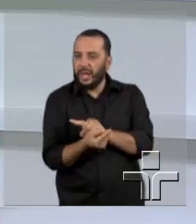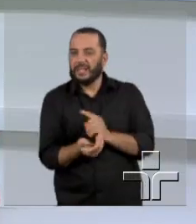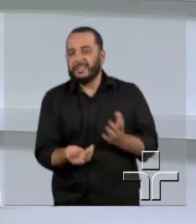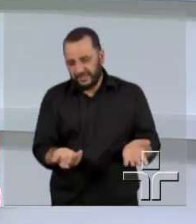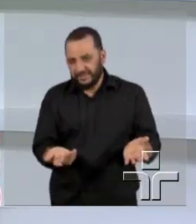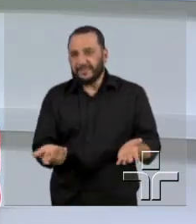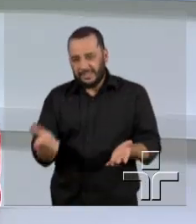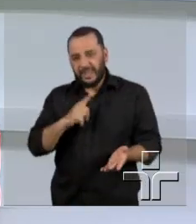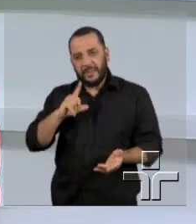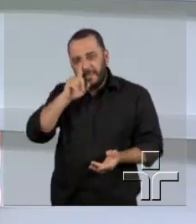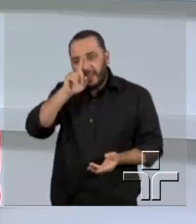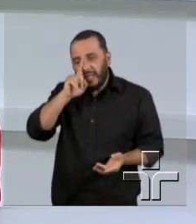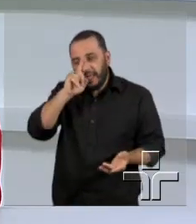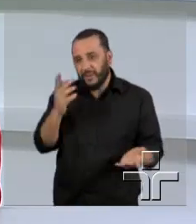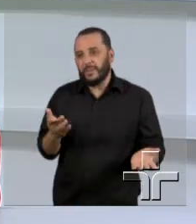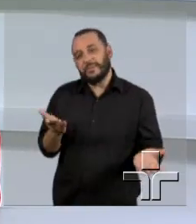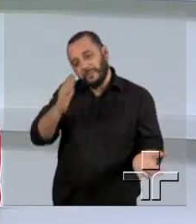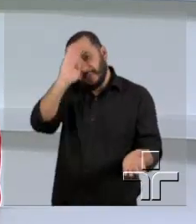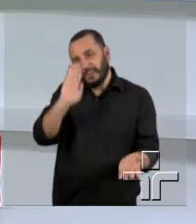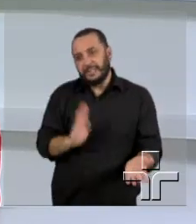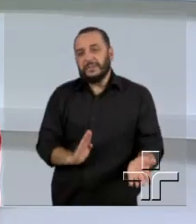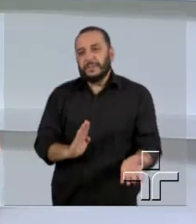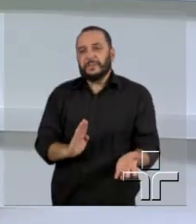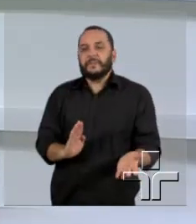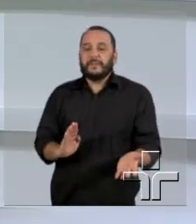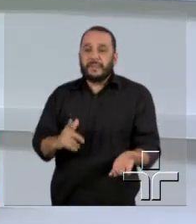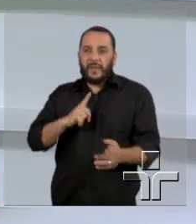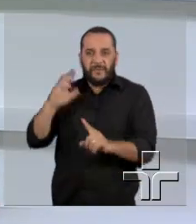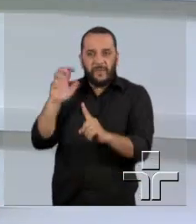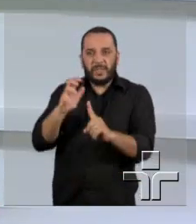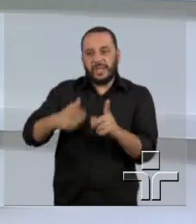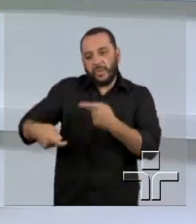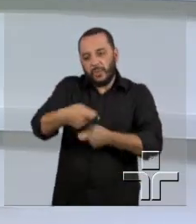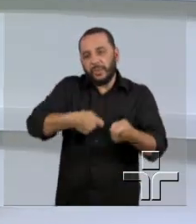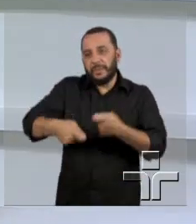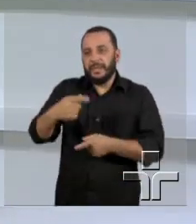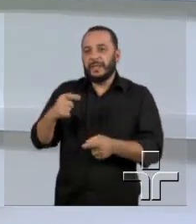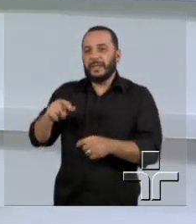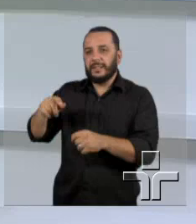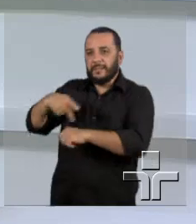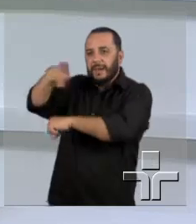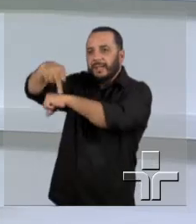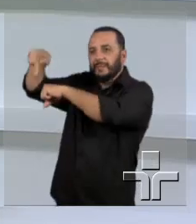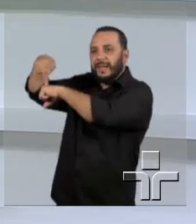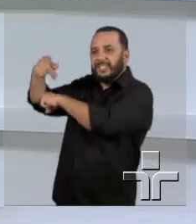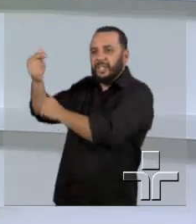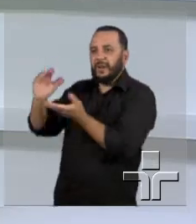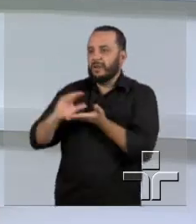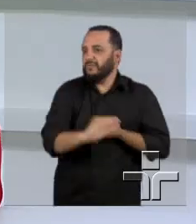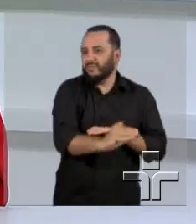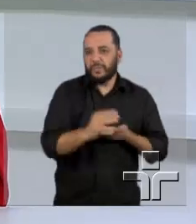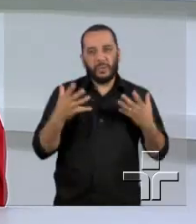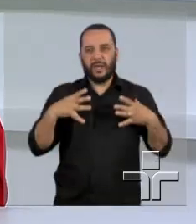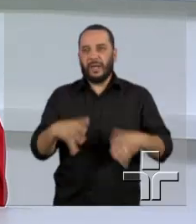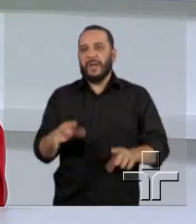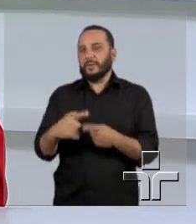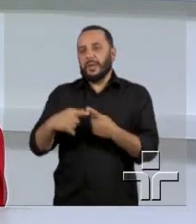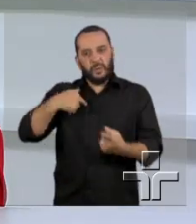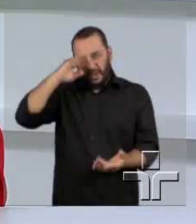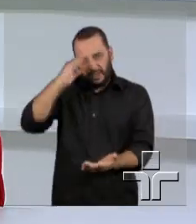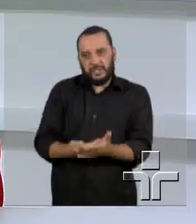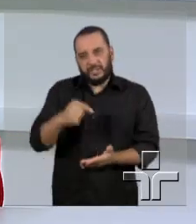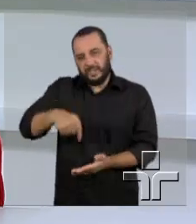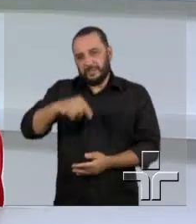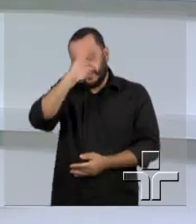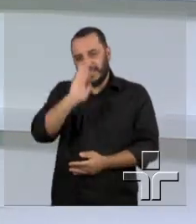Brasil. Isso reflete na economia, onde os investimentos vão baixar por ser um país, digamos assim, que não se pode confiar no que se refere ao